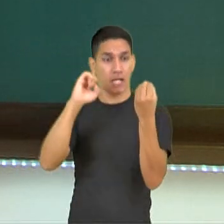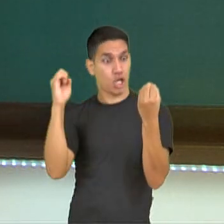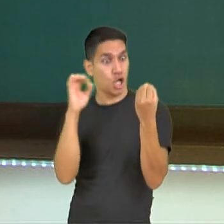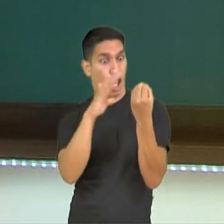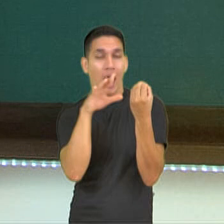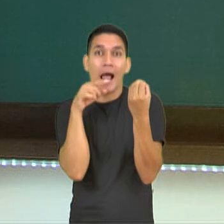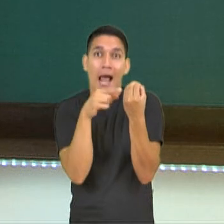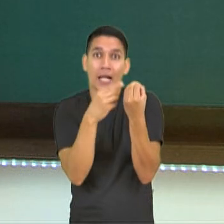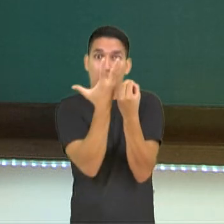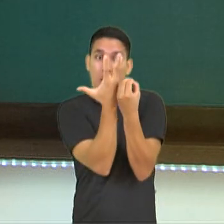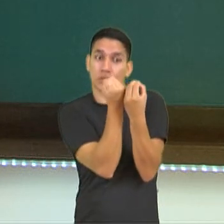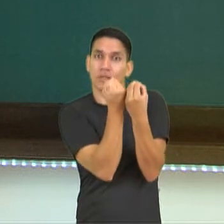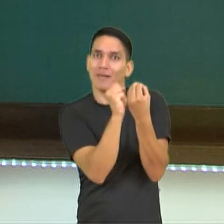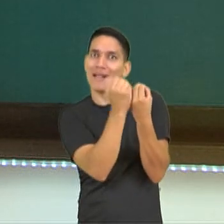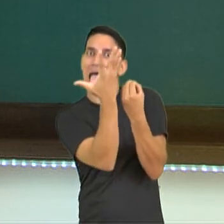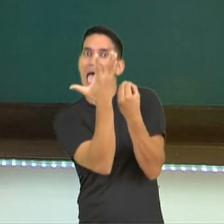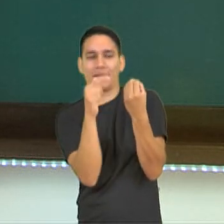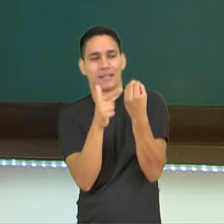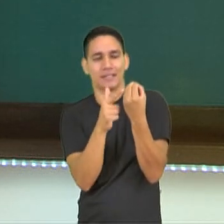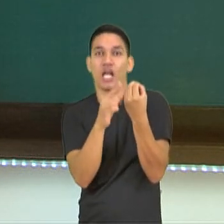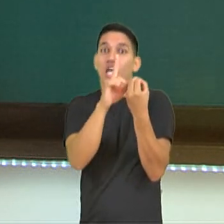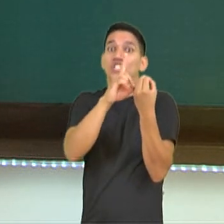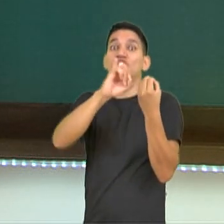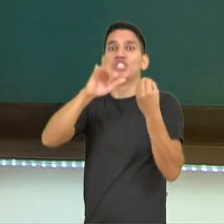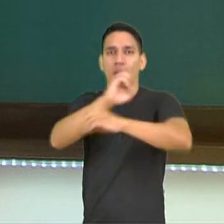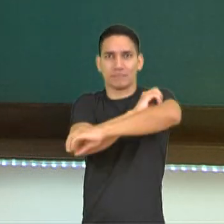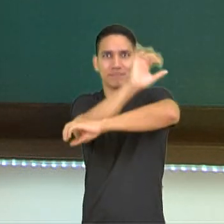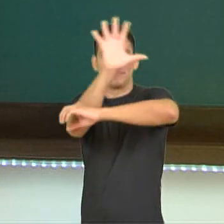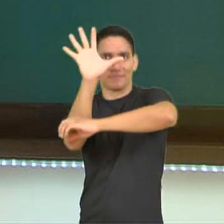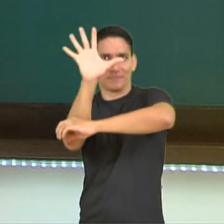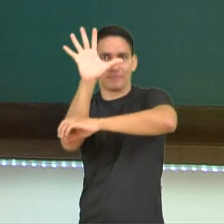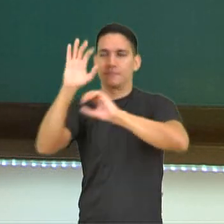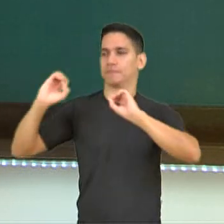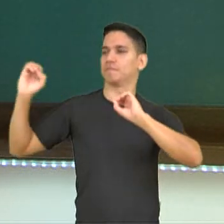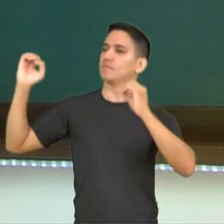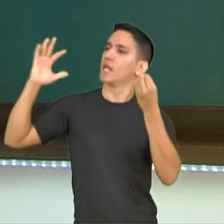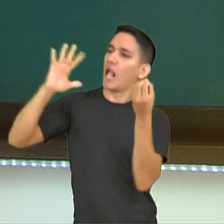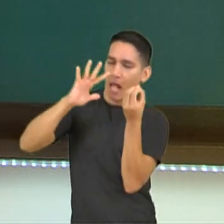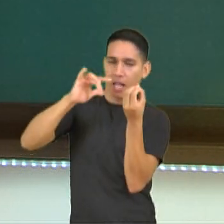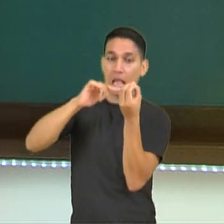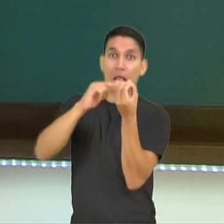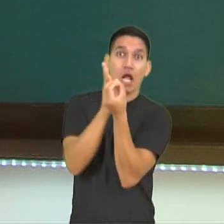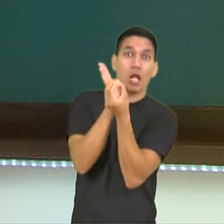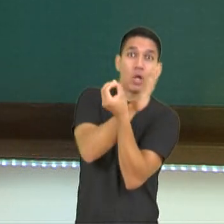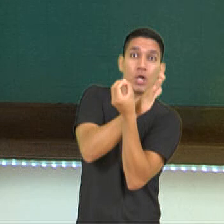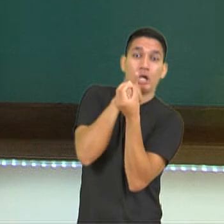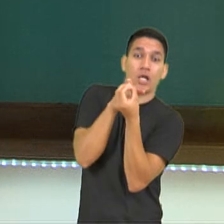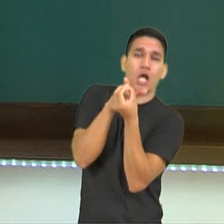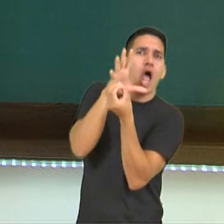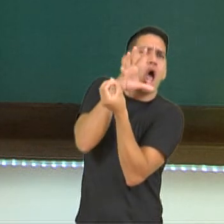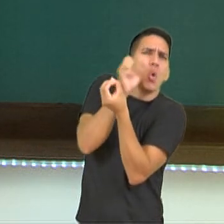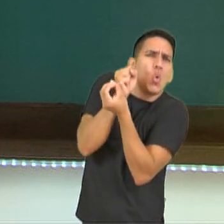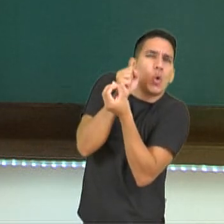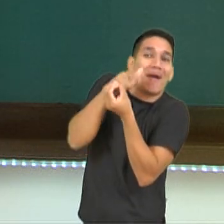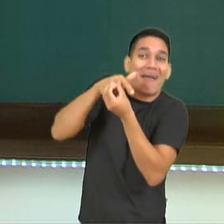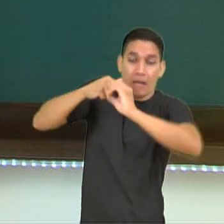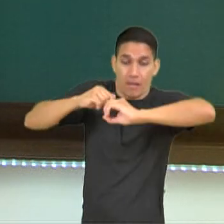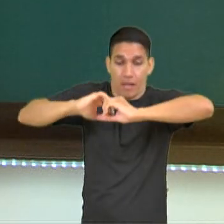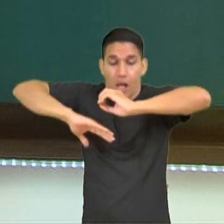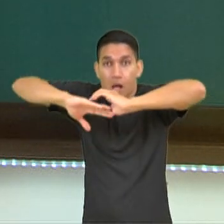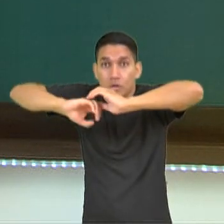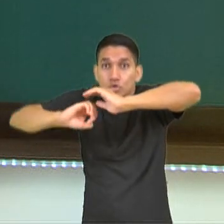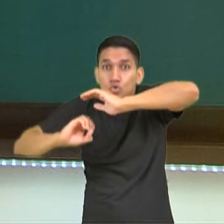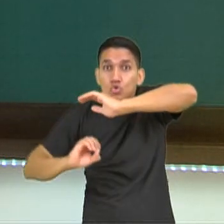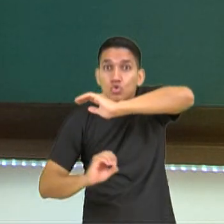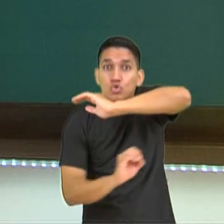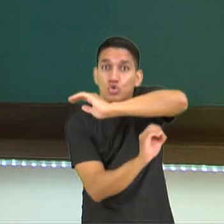luz solar é dia. A parte que está lá do lado oposto em relação ao Sol é noite. Conforme